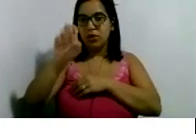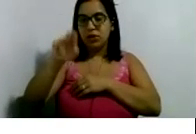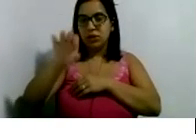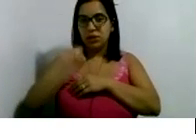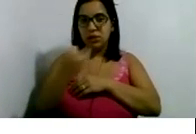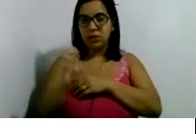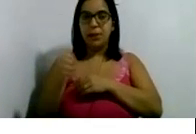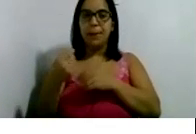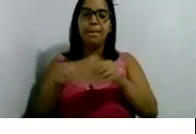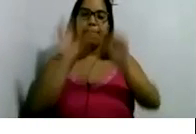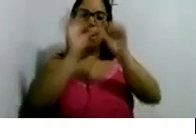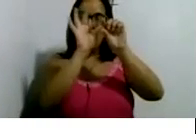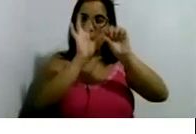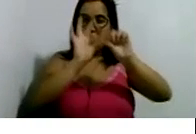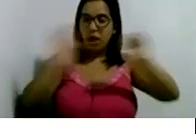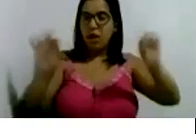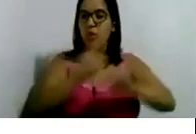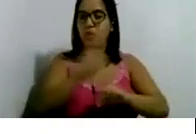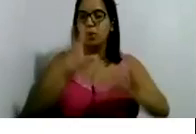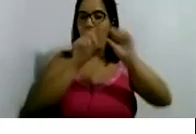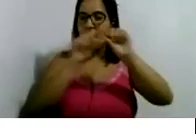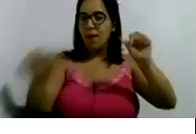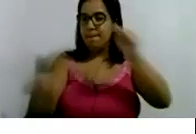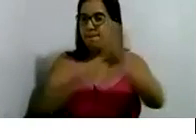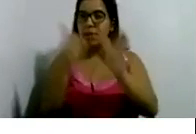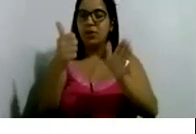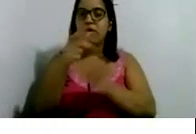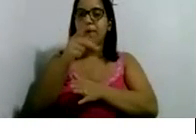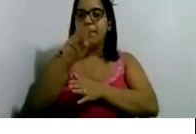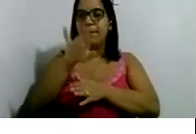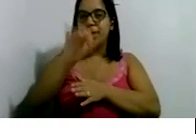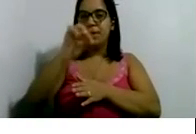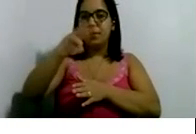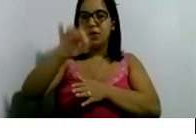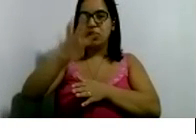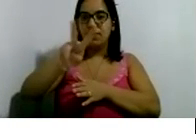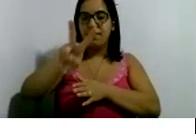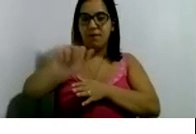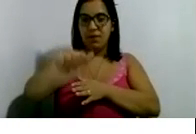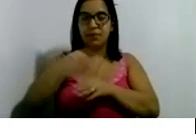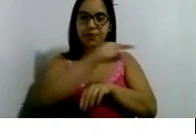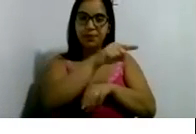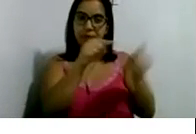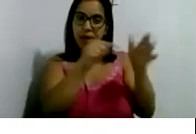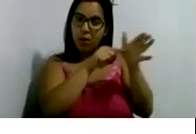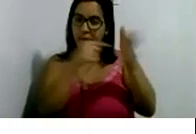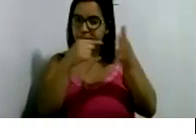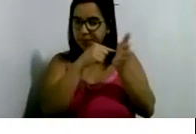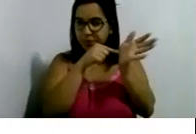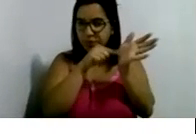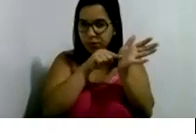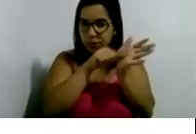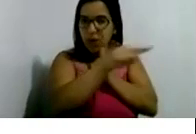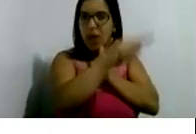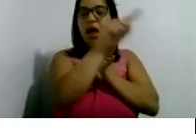uma linha, que a gente chama de linha primitiva, que é essa linha aqui. Então, a gente vai ver que dessa